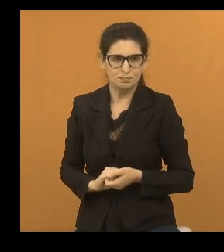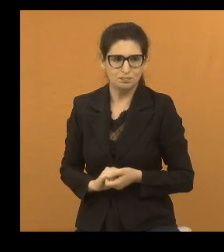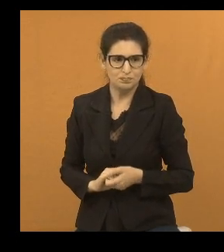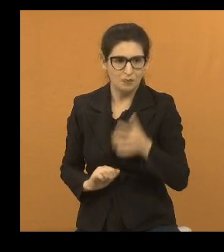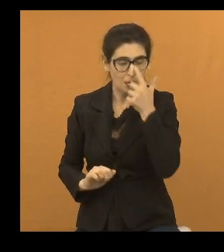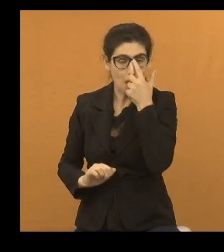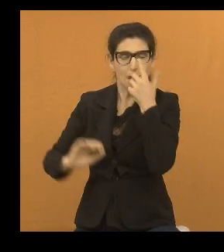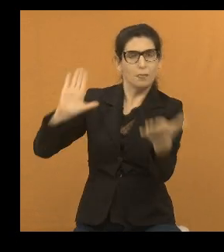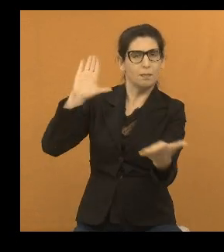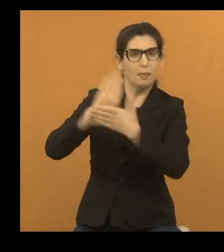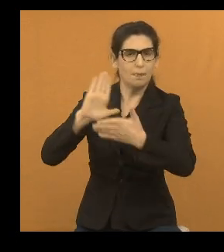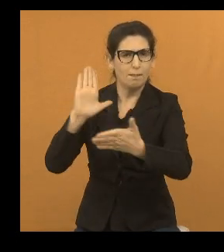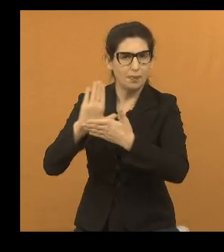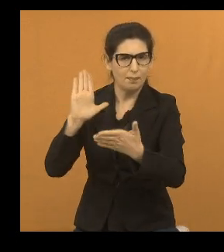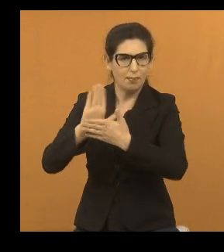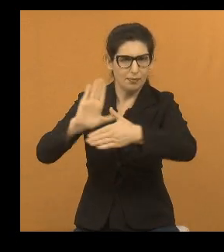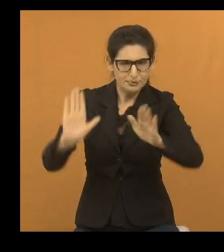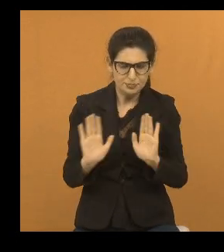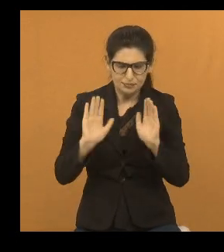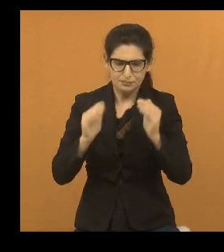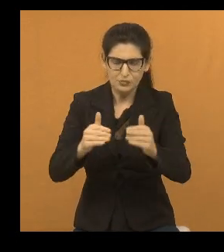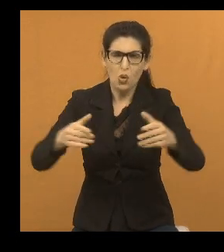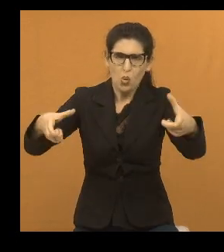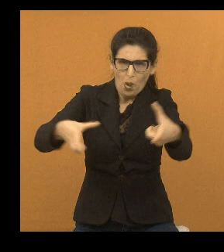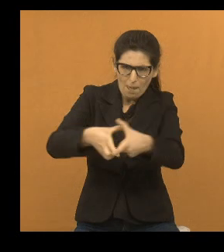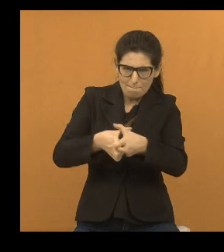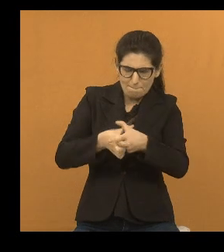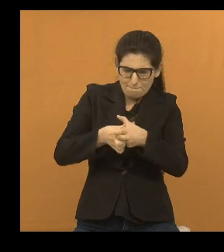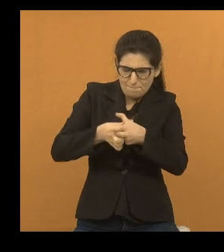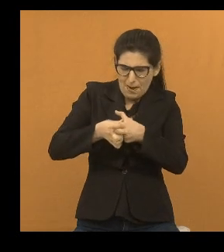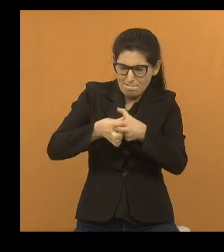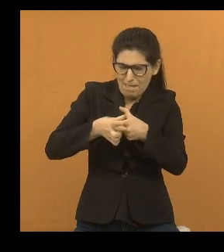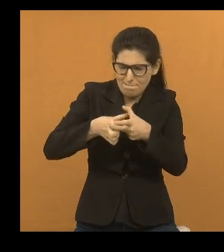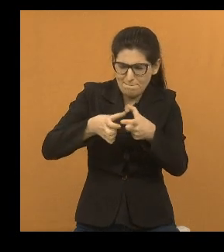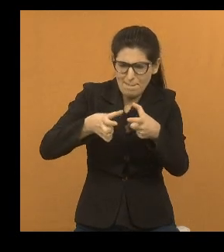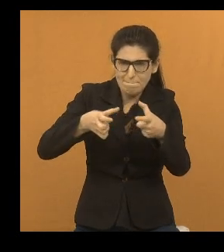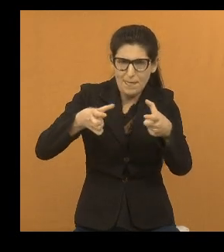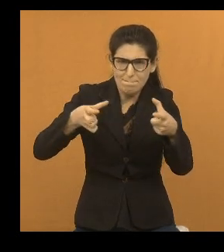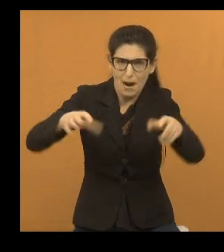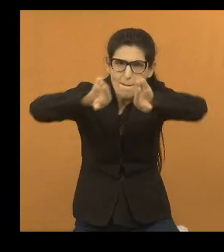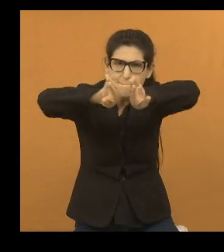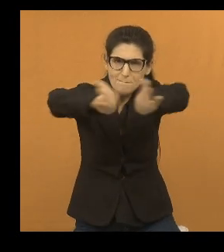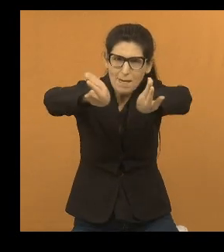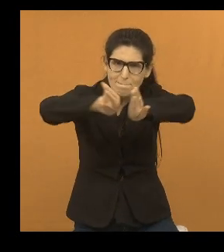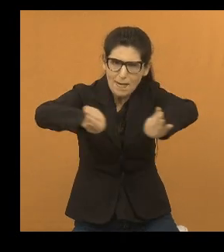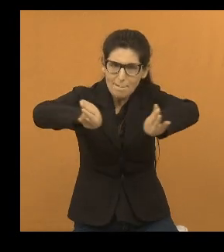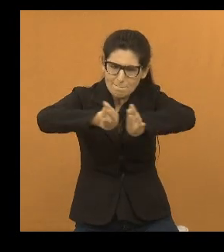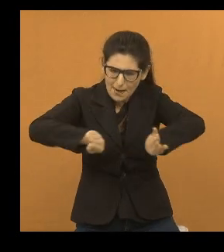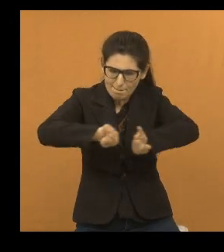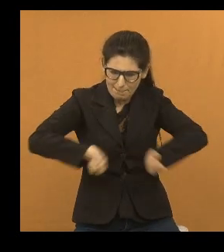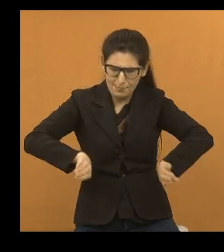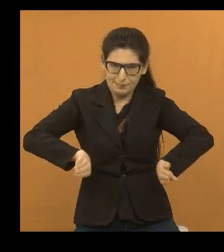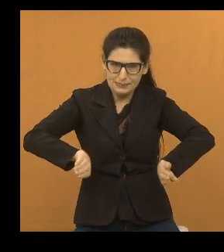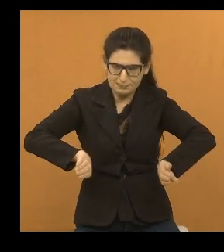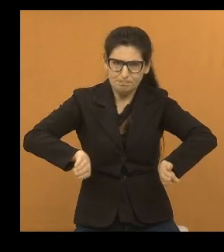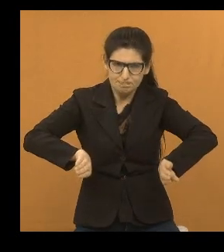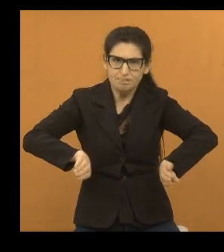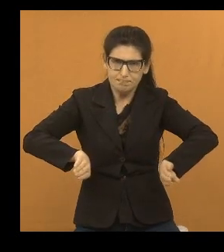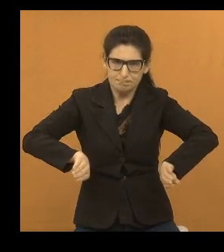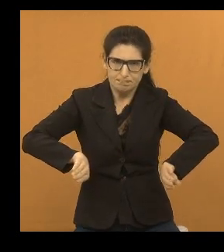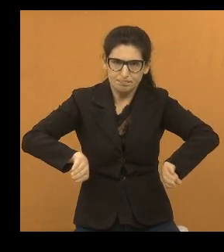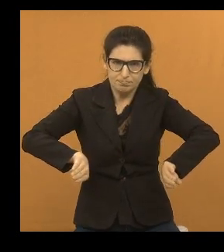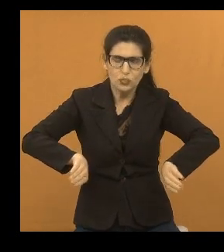Nessas propostas, nós vamos considerar muito o macrozoneamento. O que é, então, o macrozoneamento? É